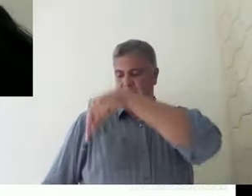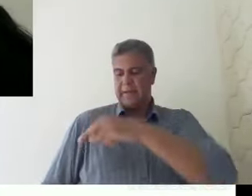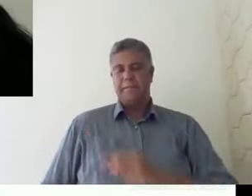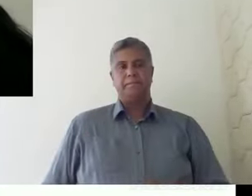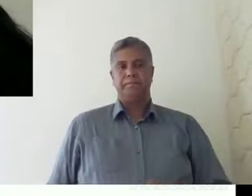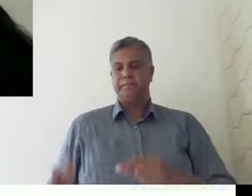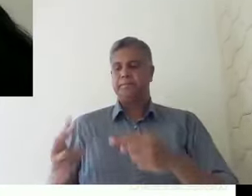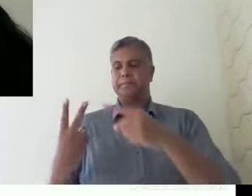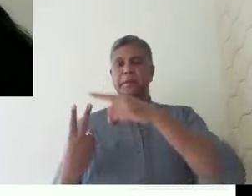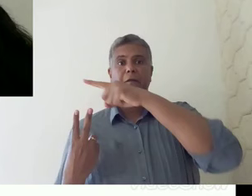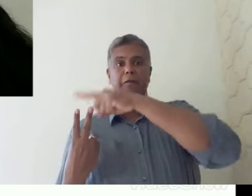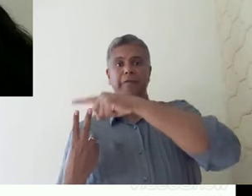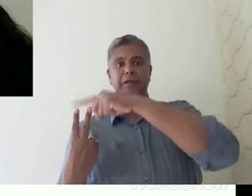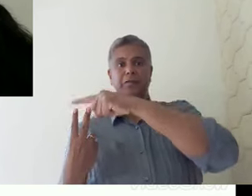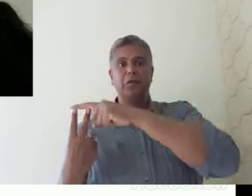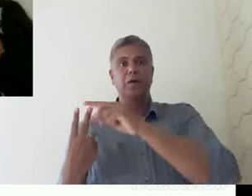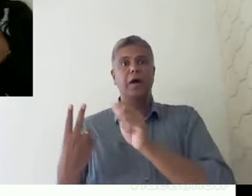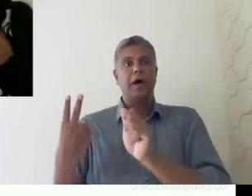A